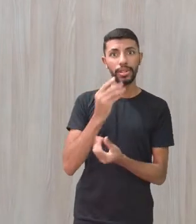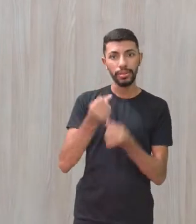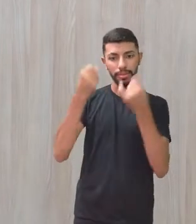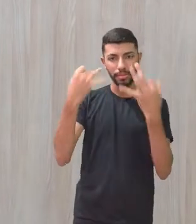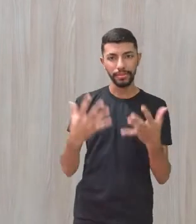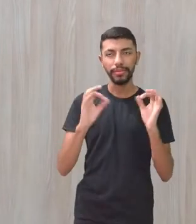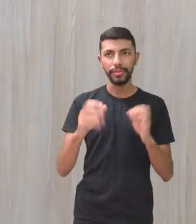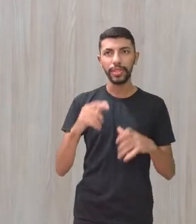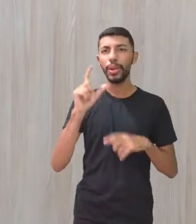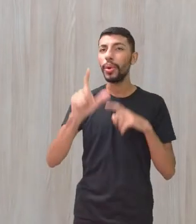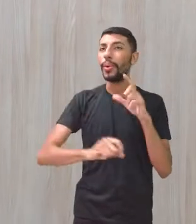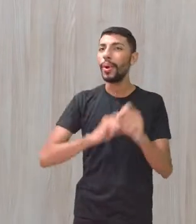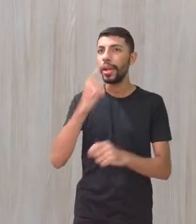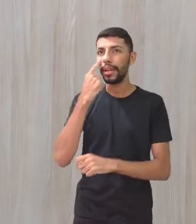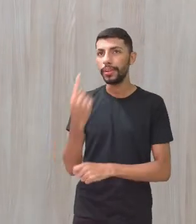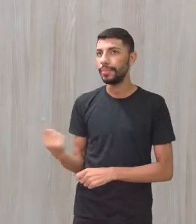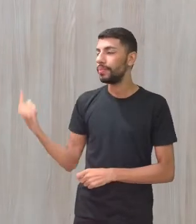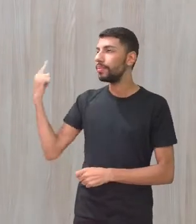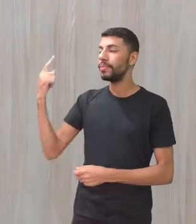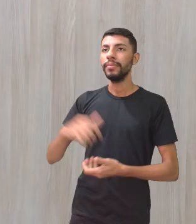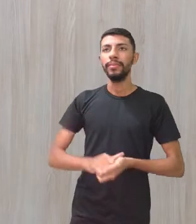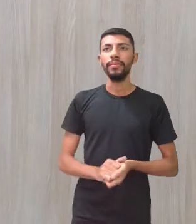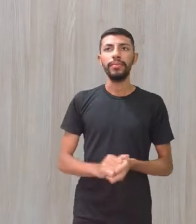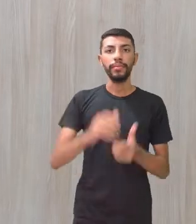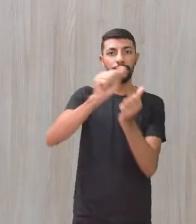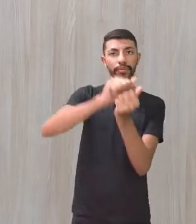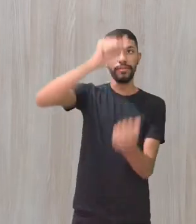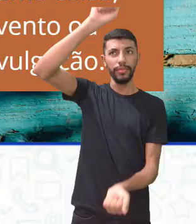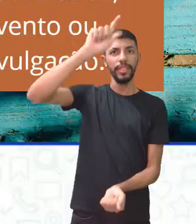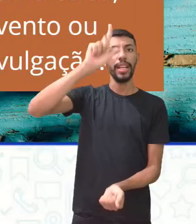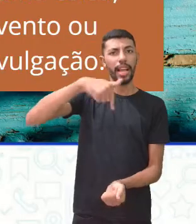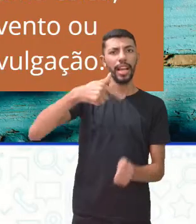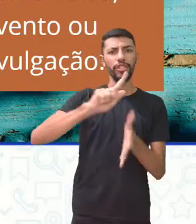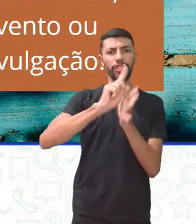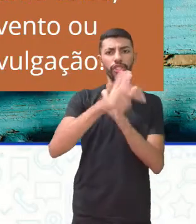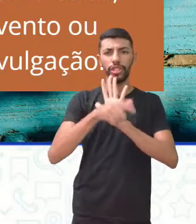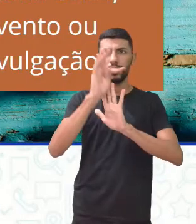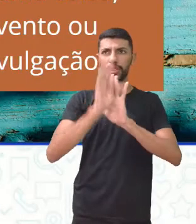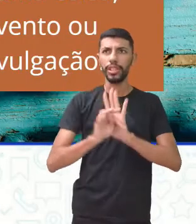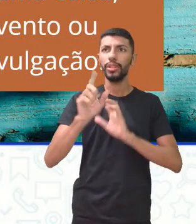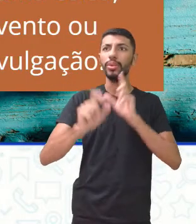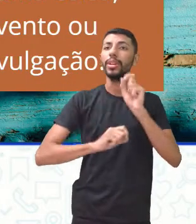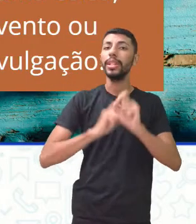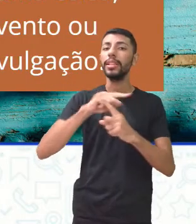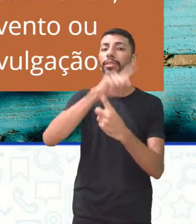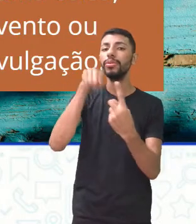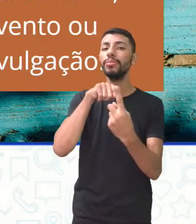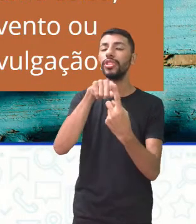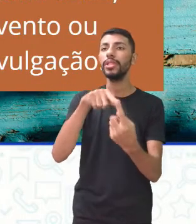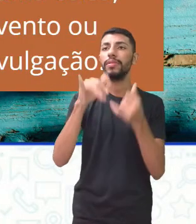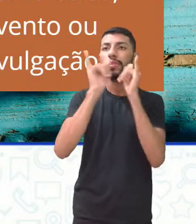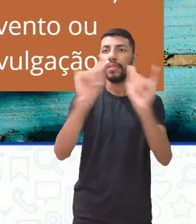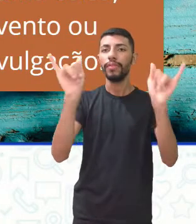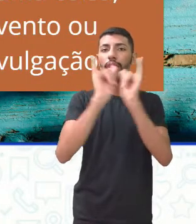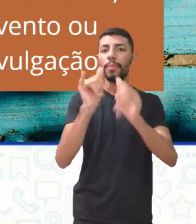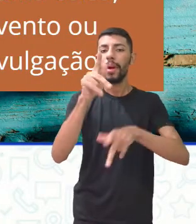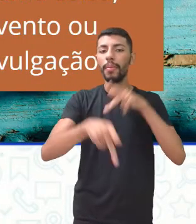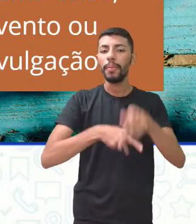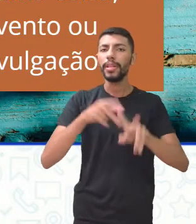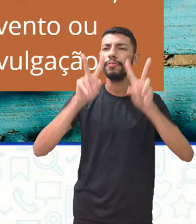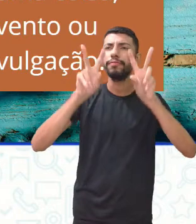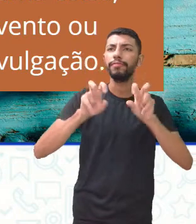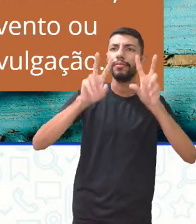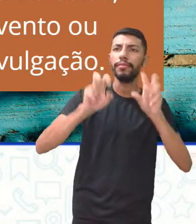nos dizer? Vamos ver? O cartaz é um gênero textual que busca informar a população sobre alguma